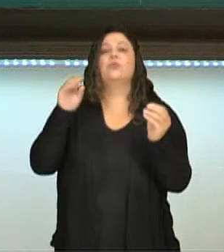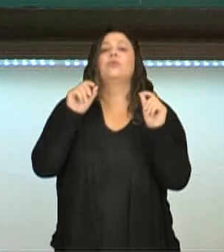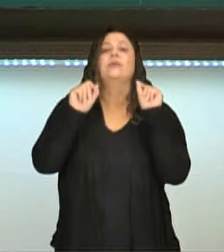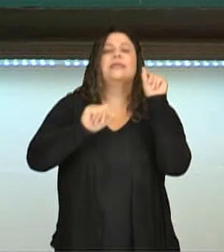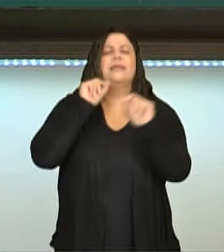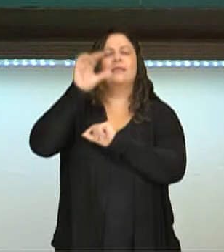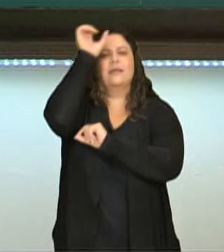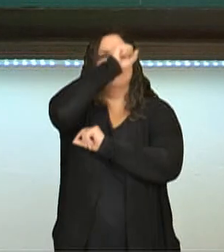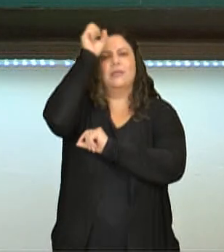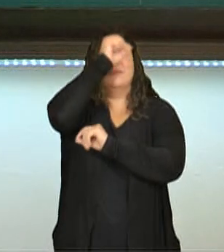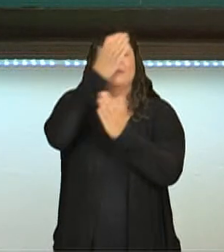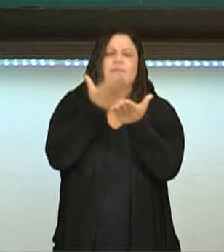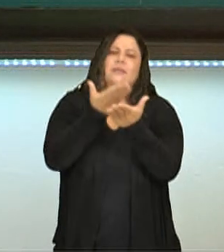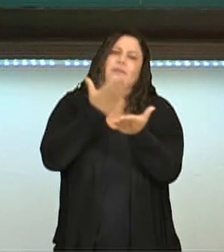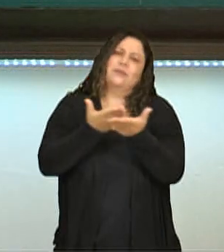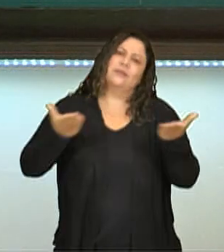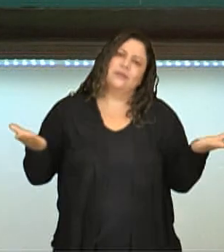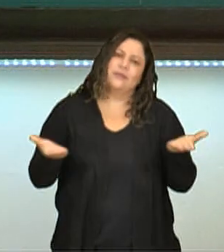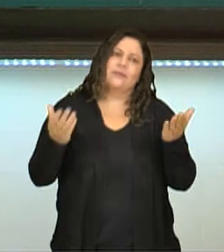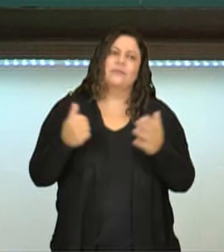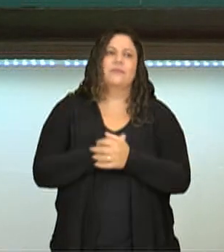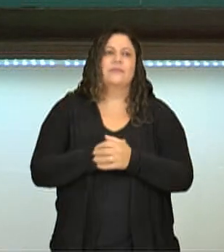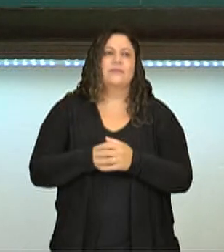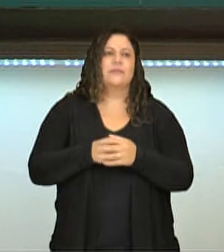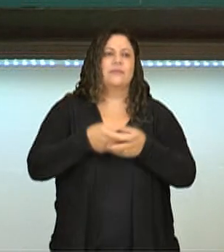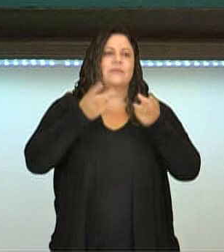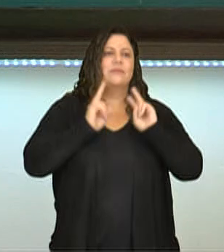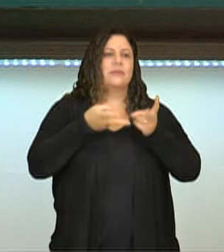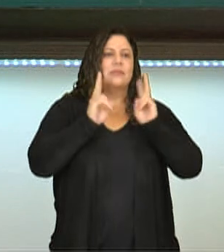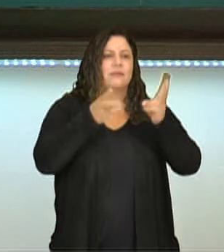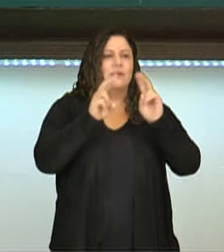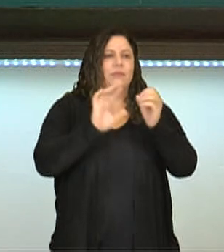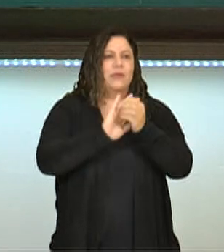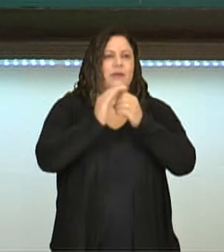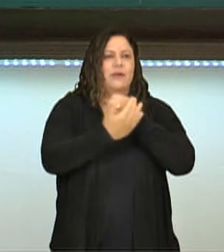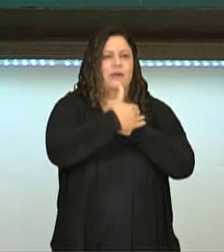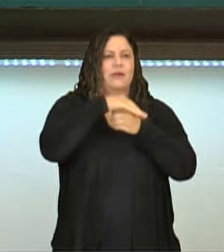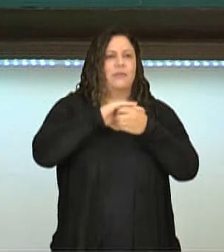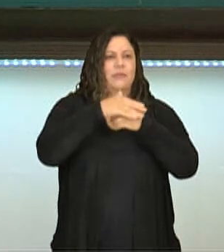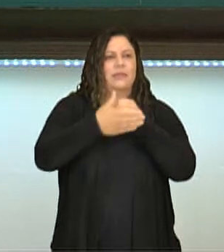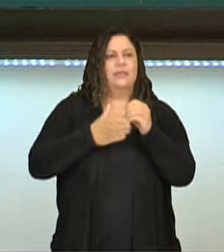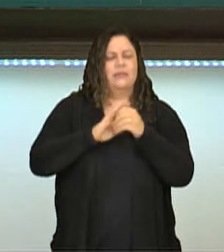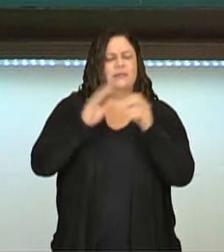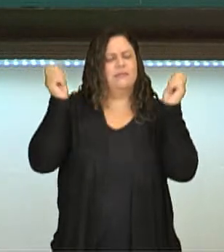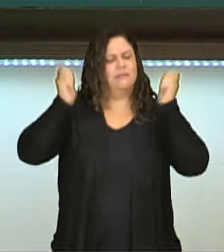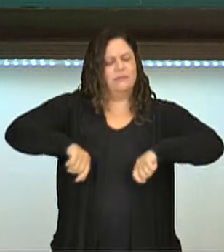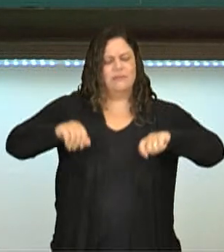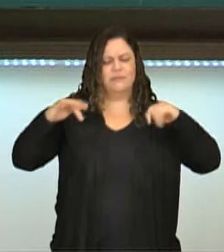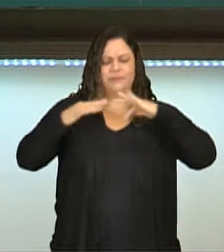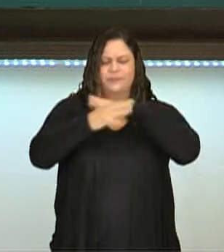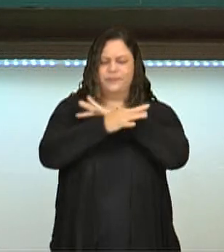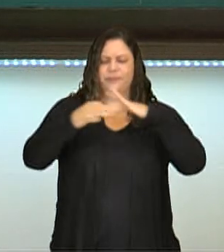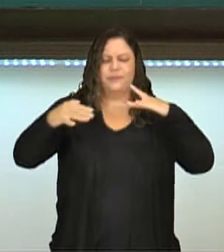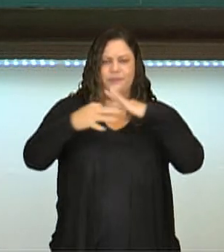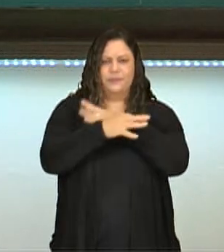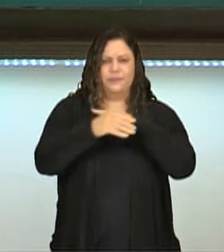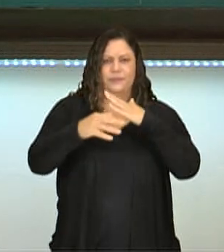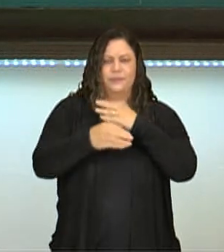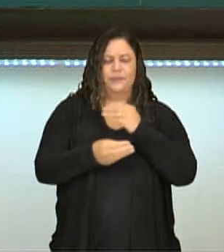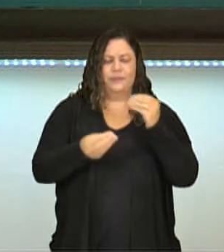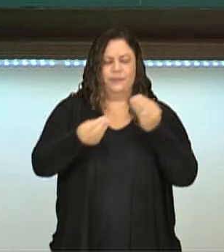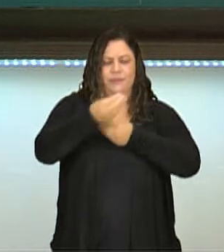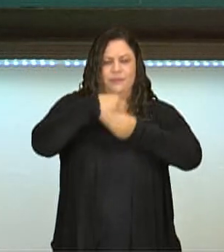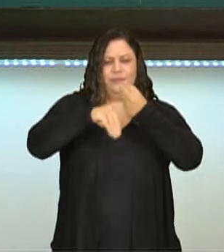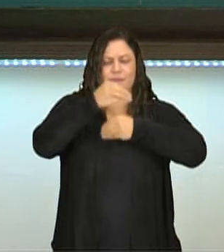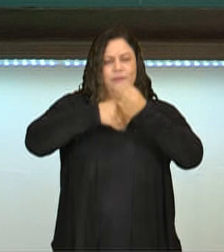aprendemos nessa aula, gente? A permeabilidade da membrana plasmática e a capacidade de permitir a passagem de substâncias através dela. Então,